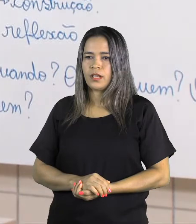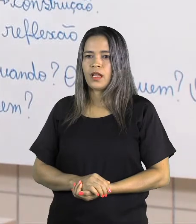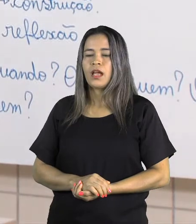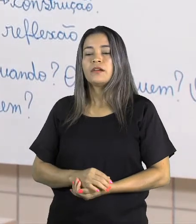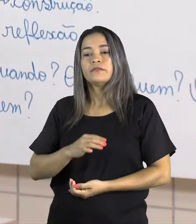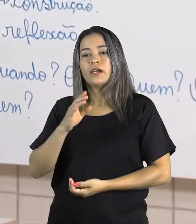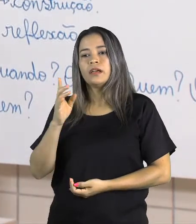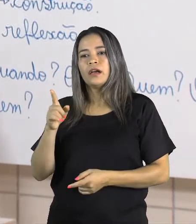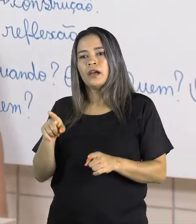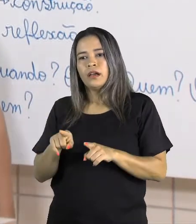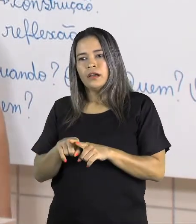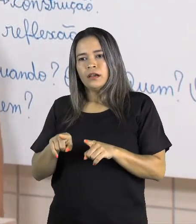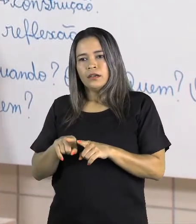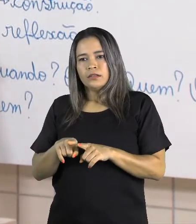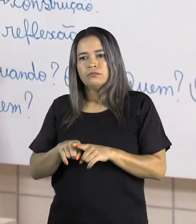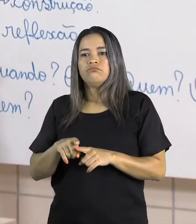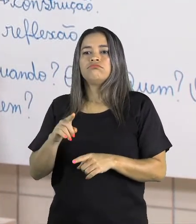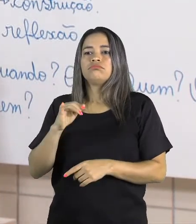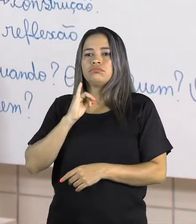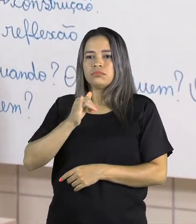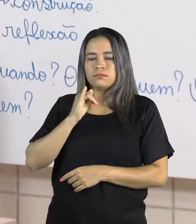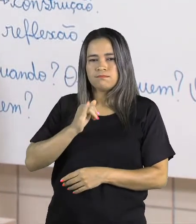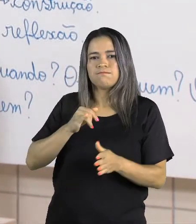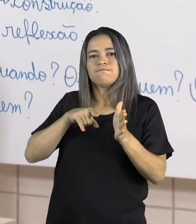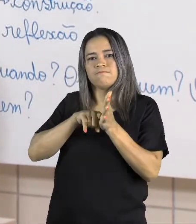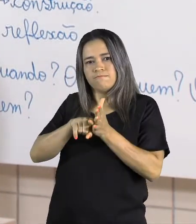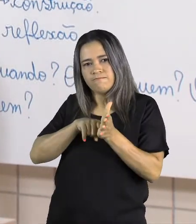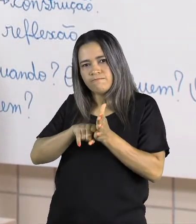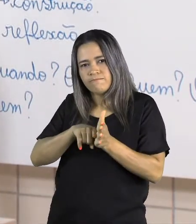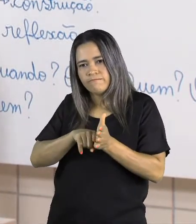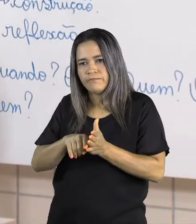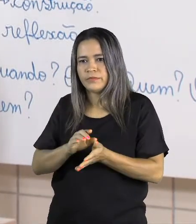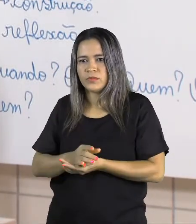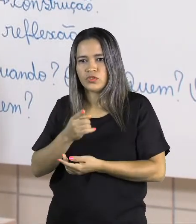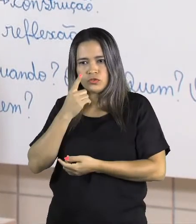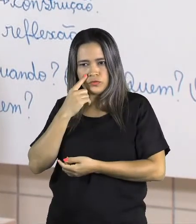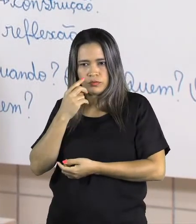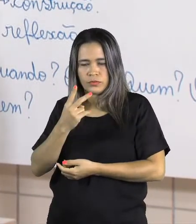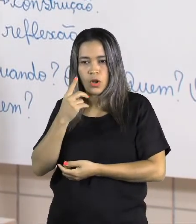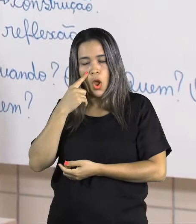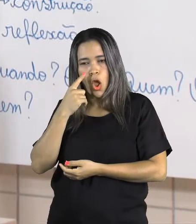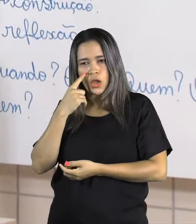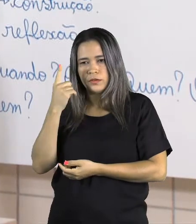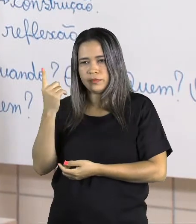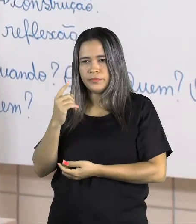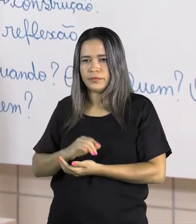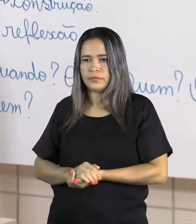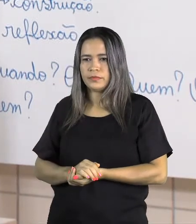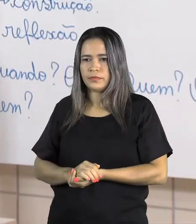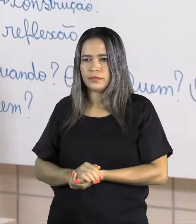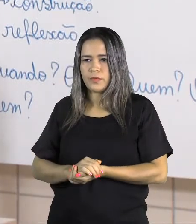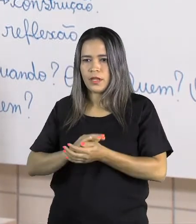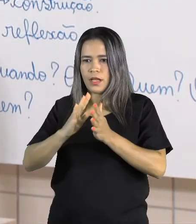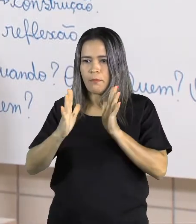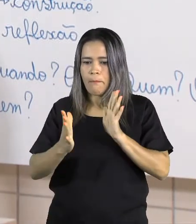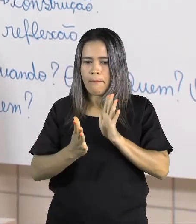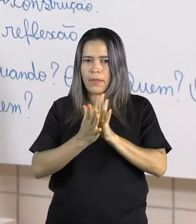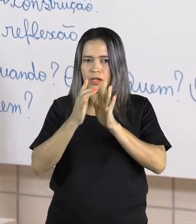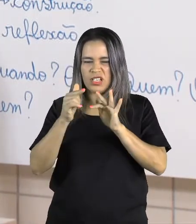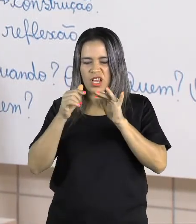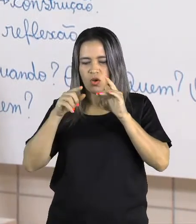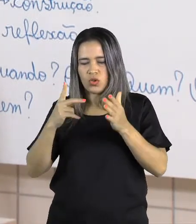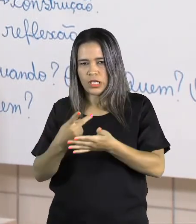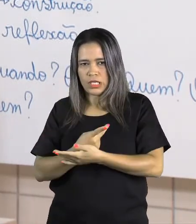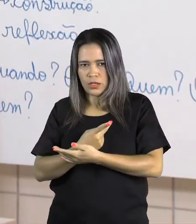Então, nós vimos 2, veja bem. Aí, ó, tá vendo? Impactos sociais de catástrofe.